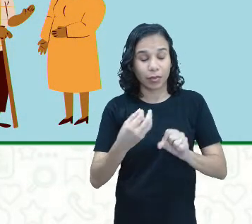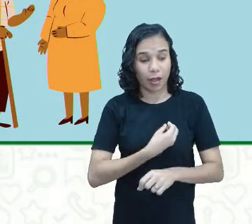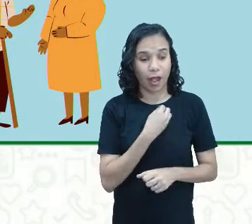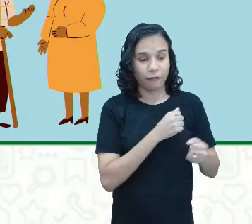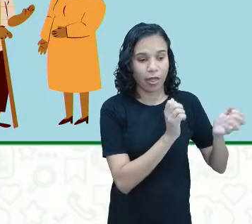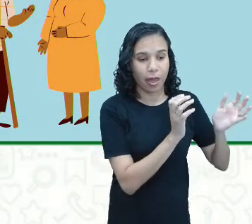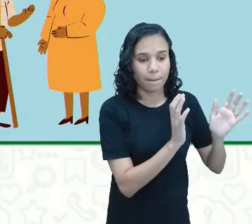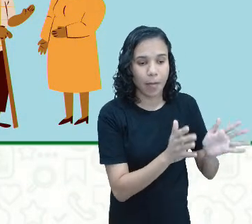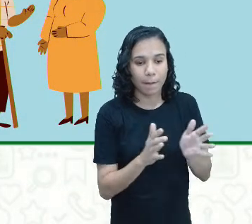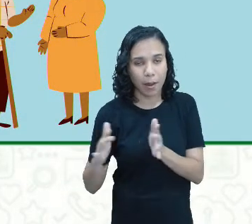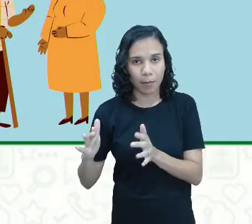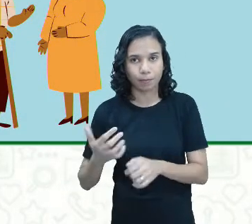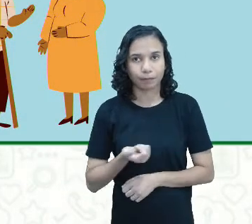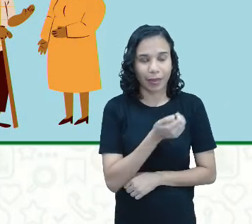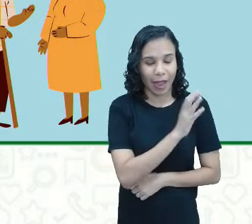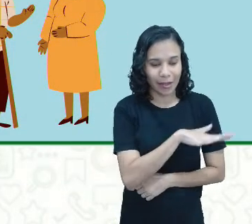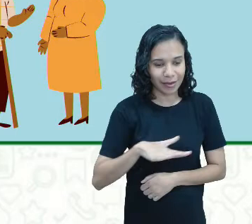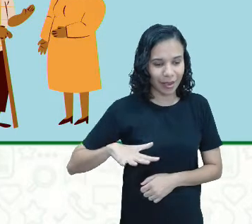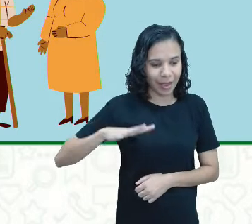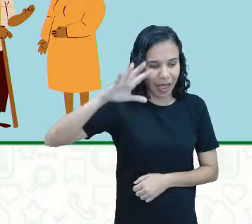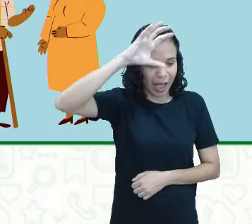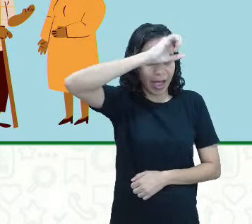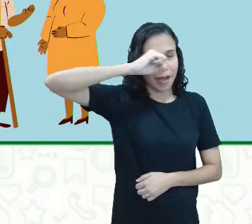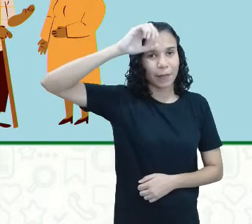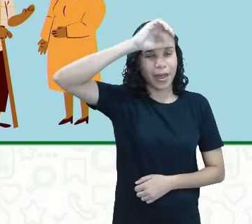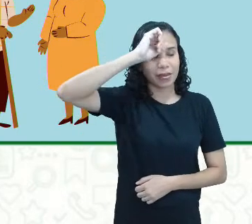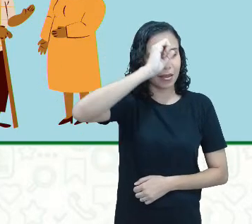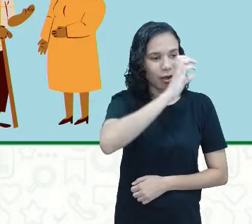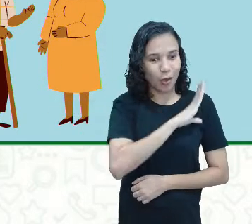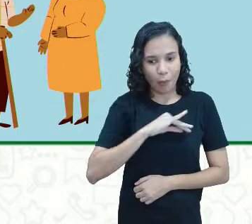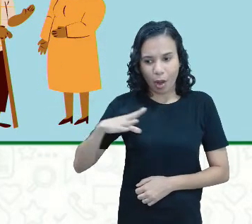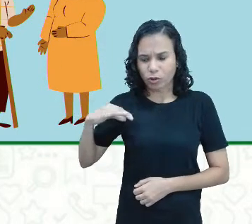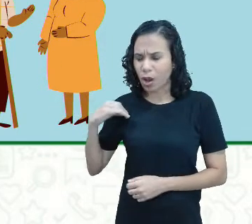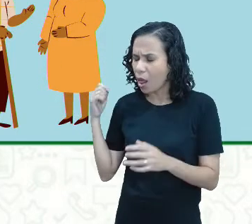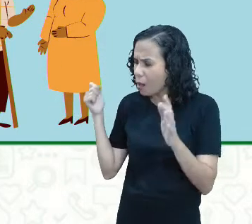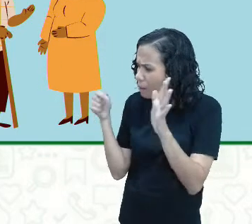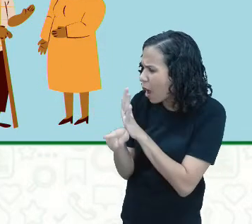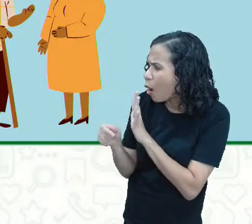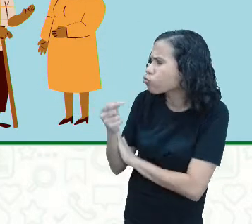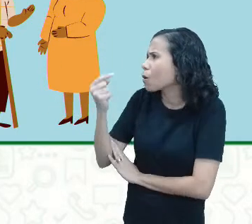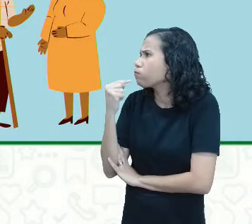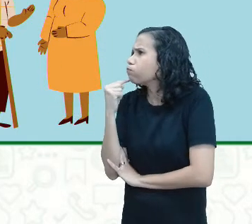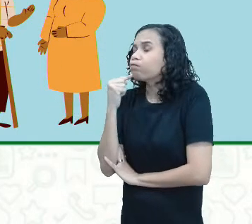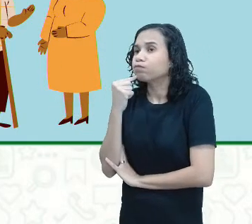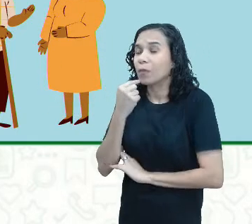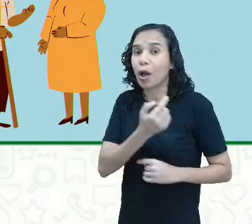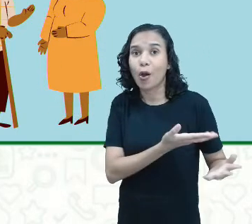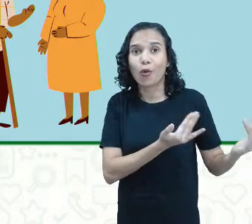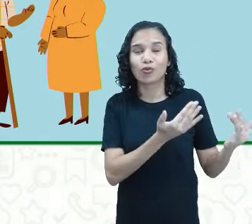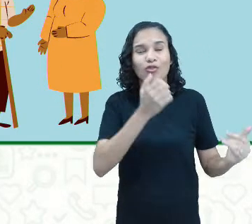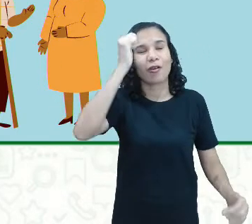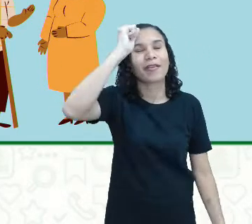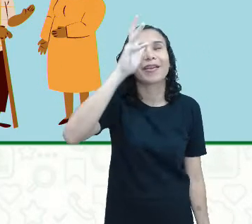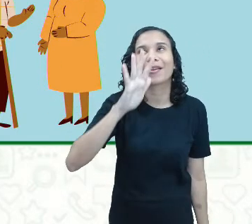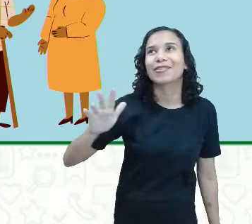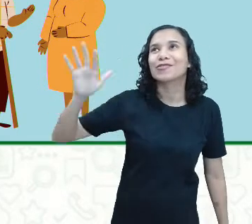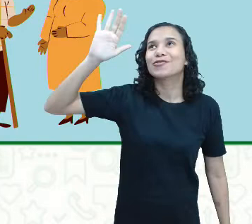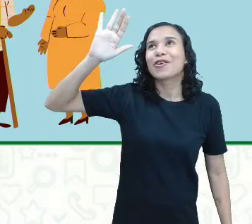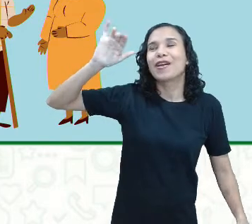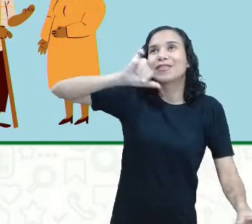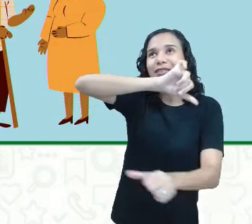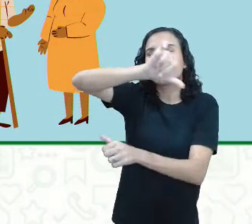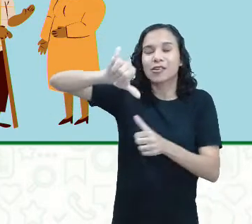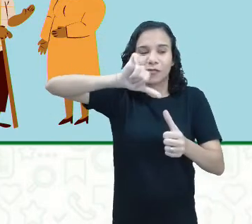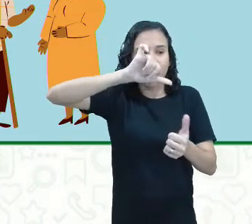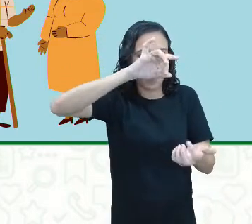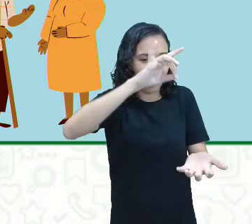da vida. A criança aprende, o adolescente questiona, a juventude sonha e se realiza